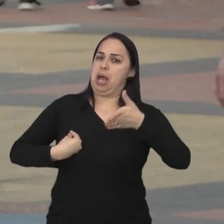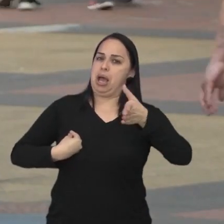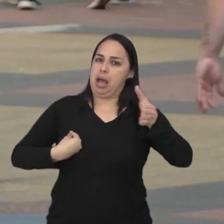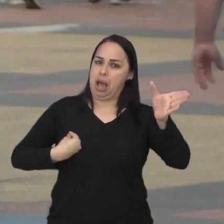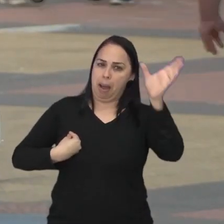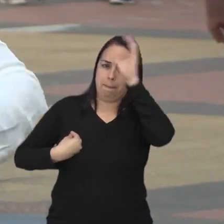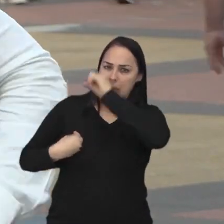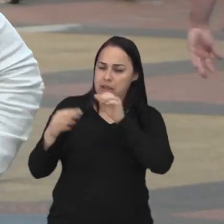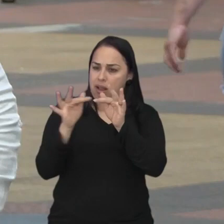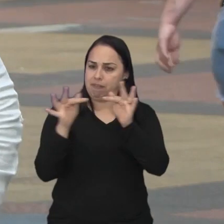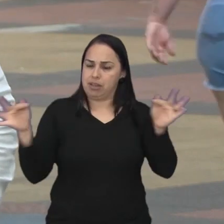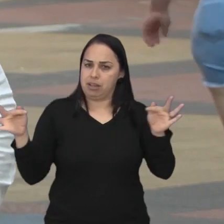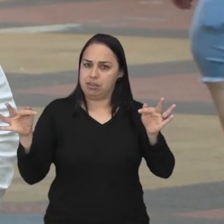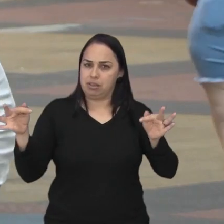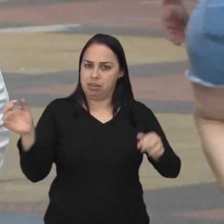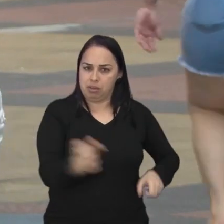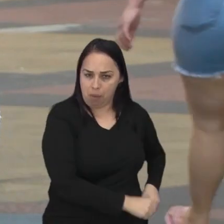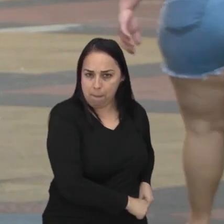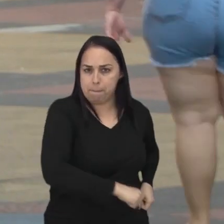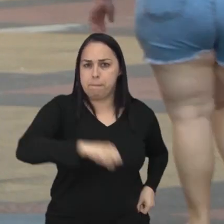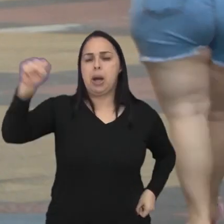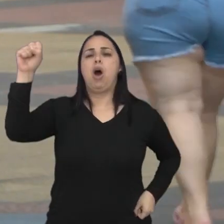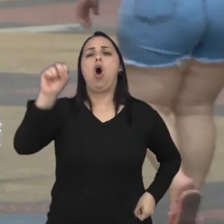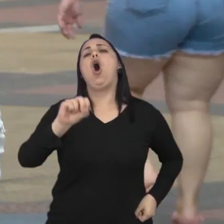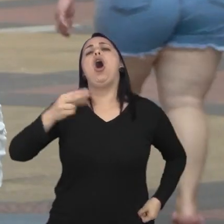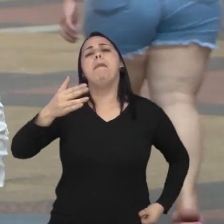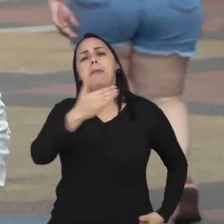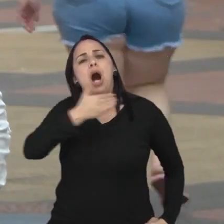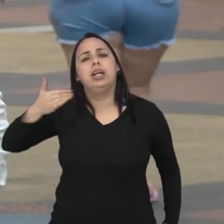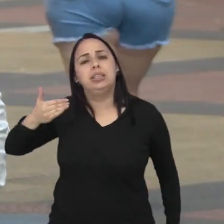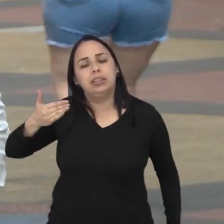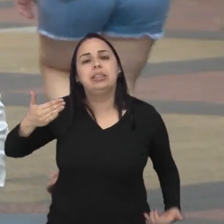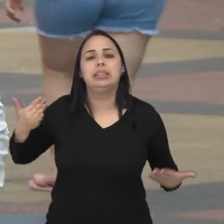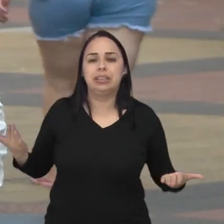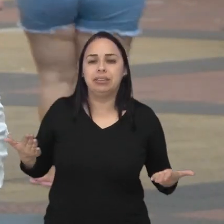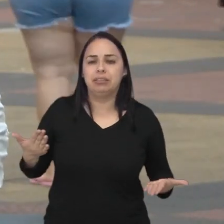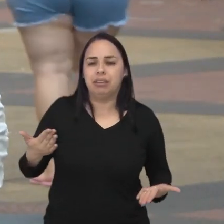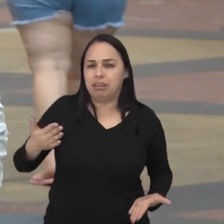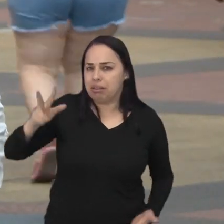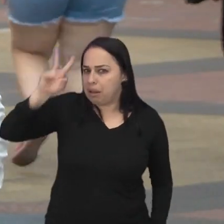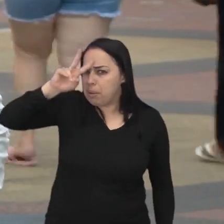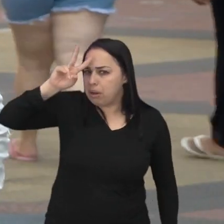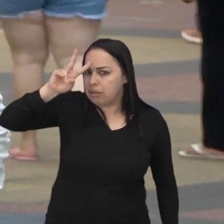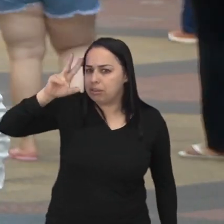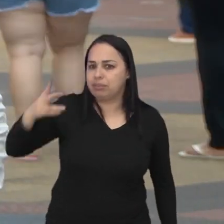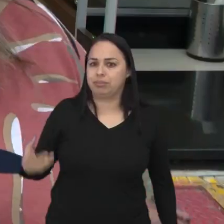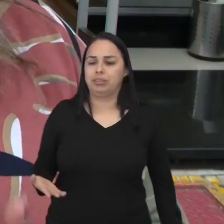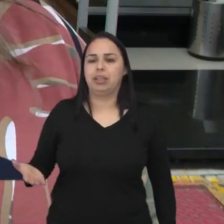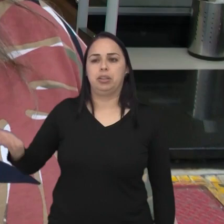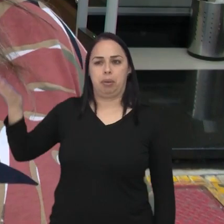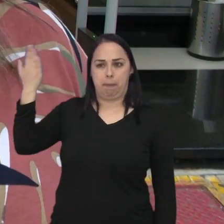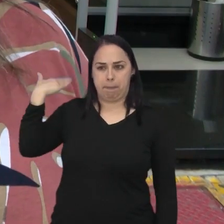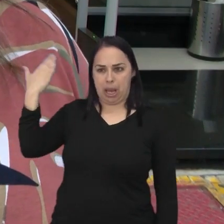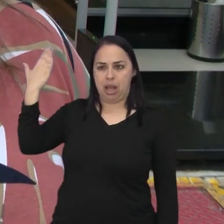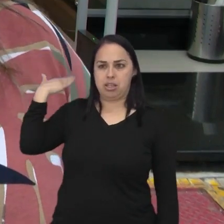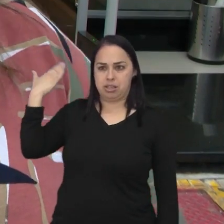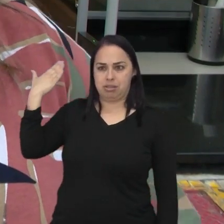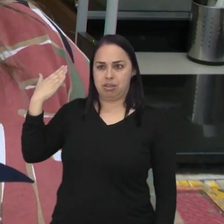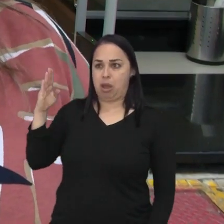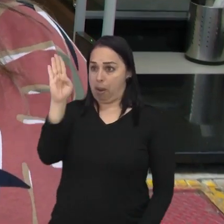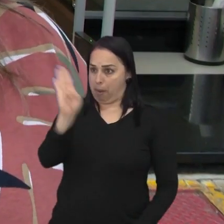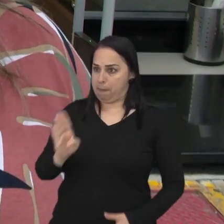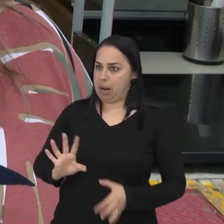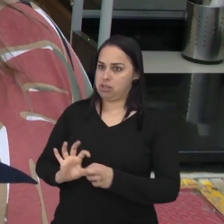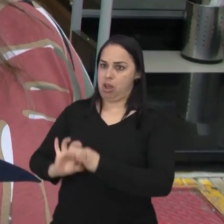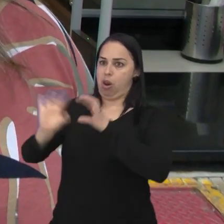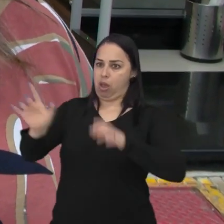você já ouviu a frase independência ou morte, certo? Ajudou a refrescar a memória? Há tempos atrás foi a